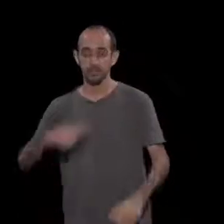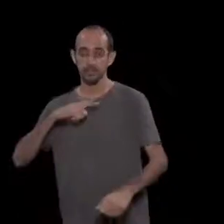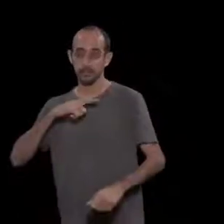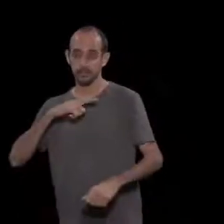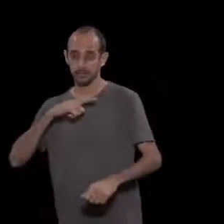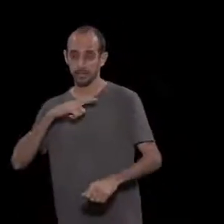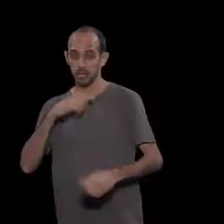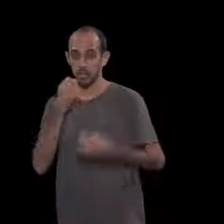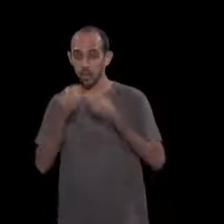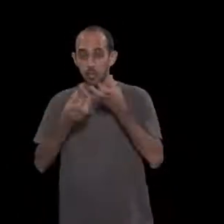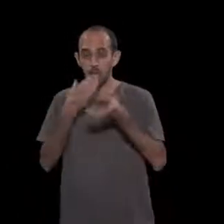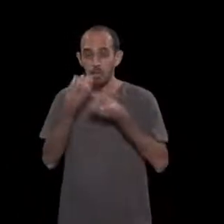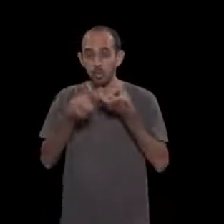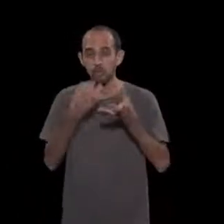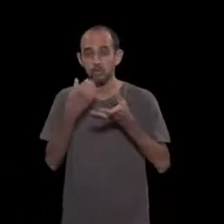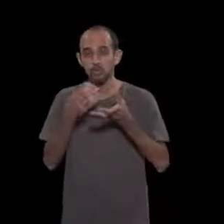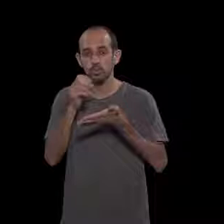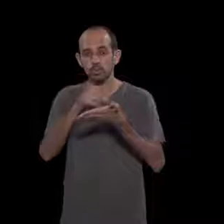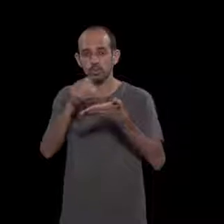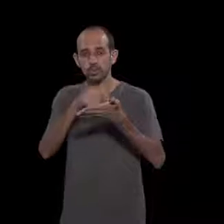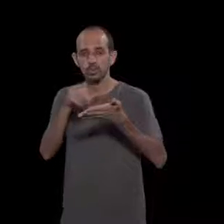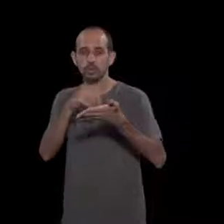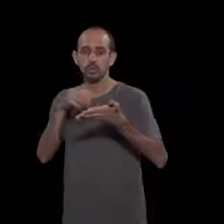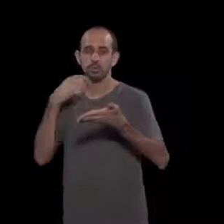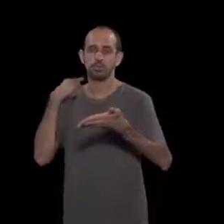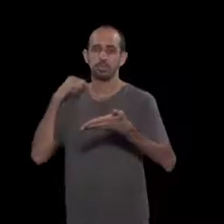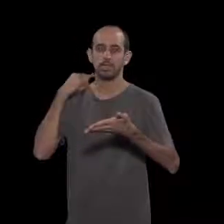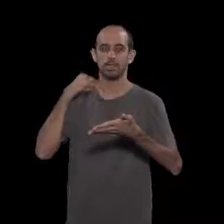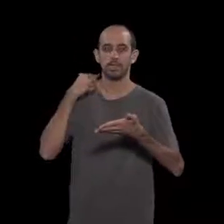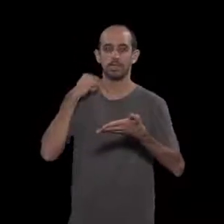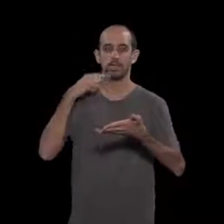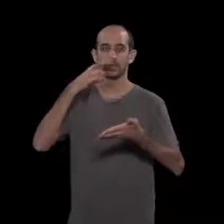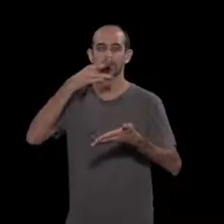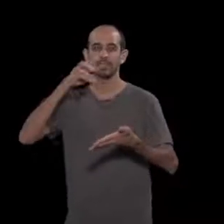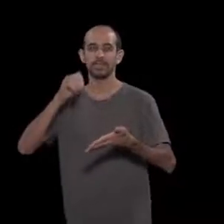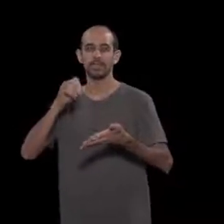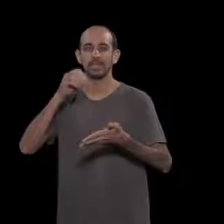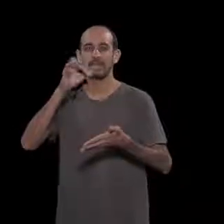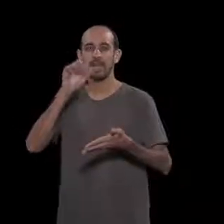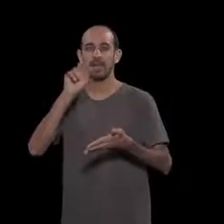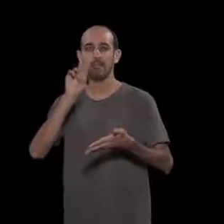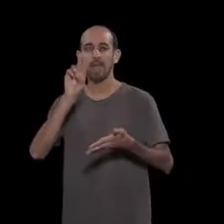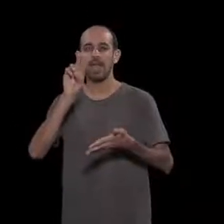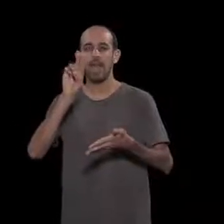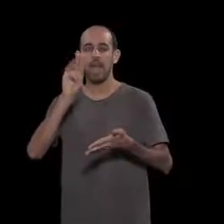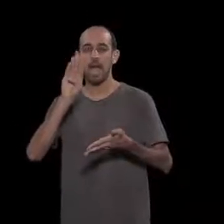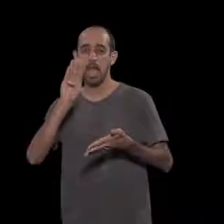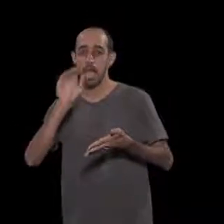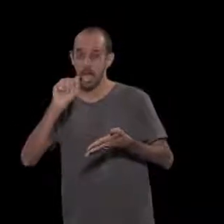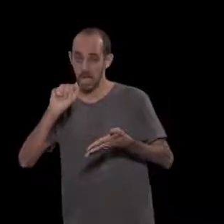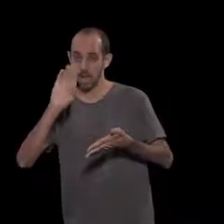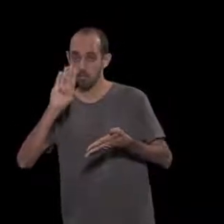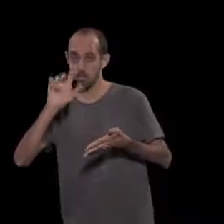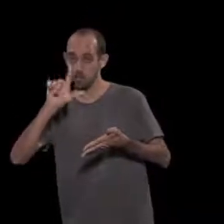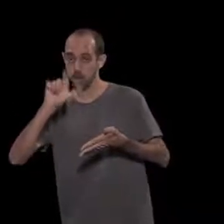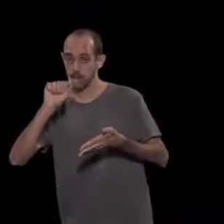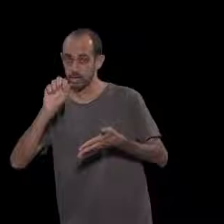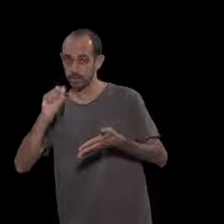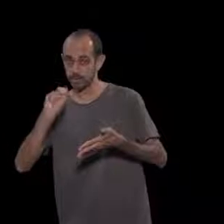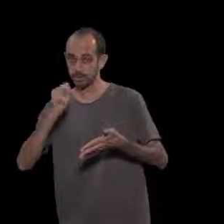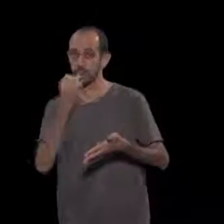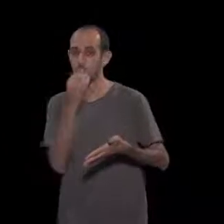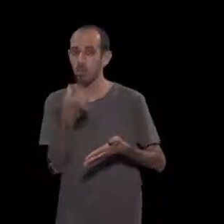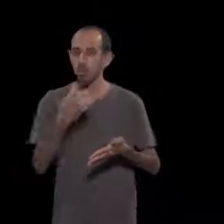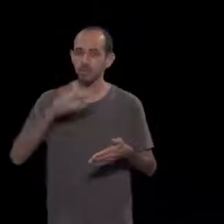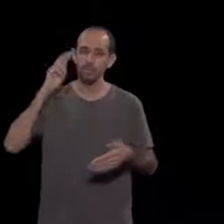Tem um conto do escritor mineiro Sérgio Caparelli, do livro 30 Fábulas Contemporâneas para Crianças. Conta a história de um